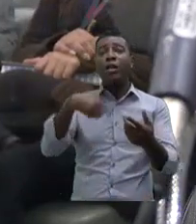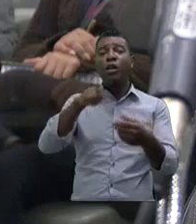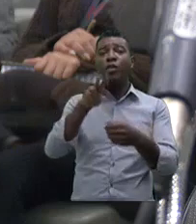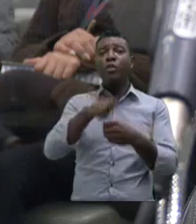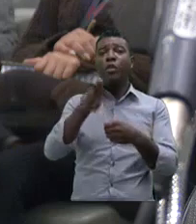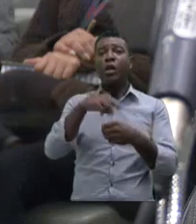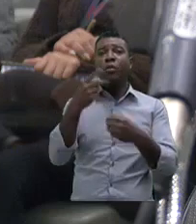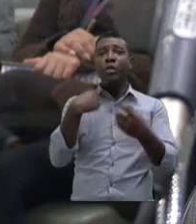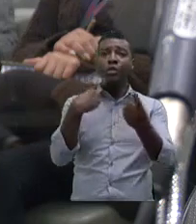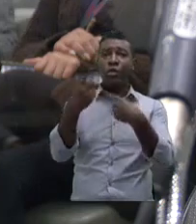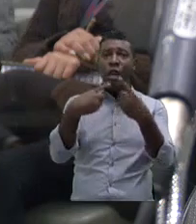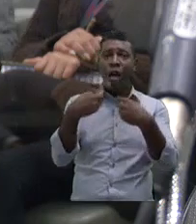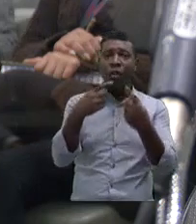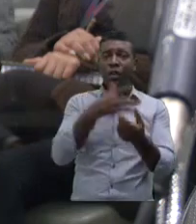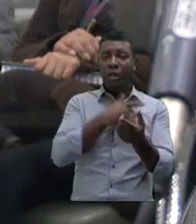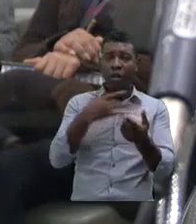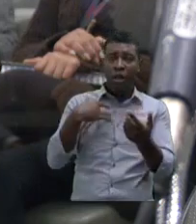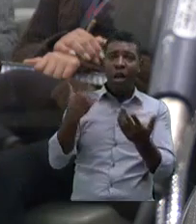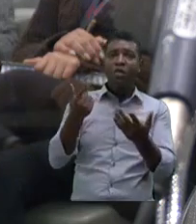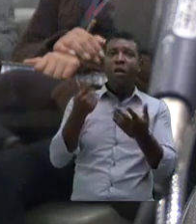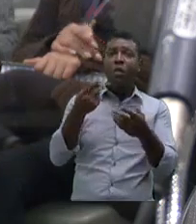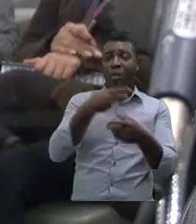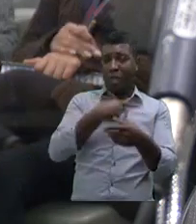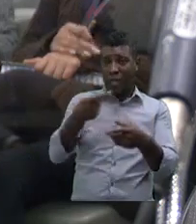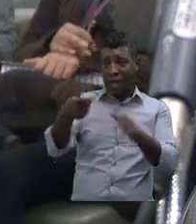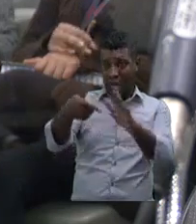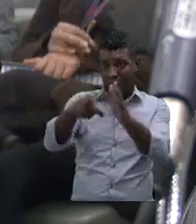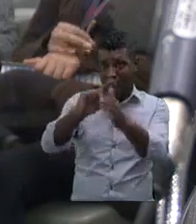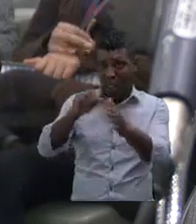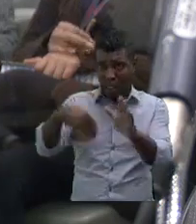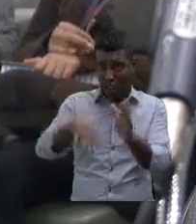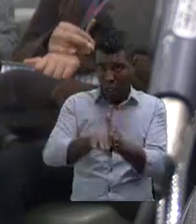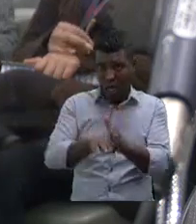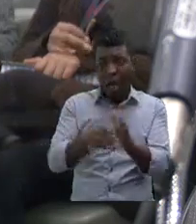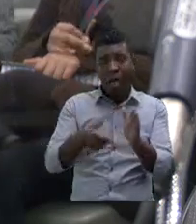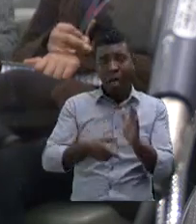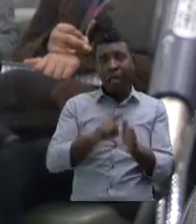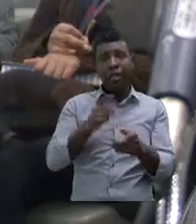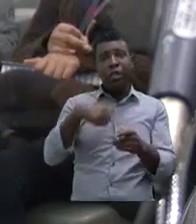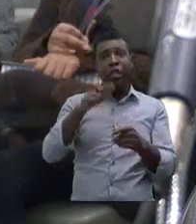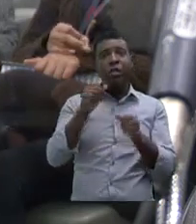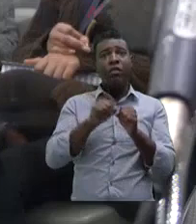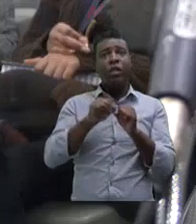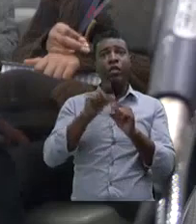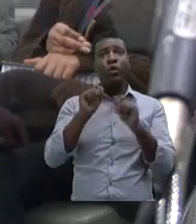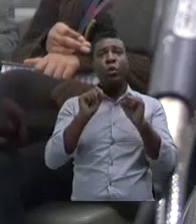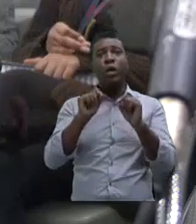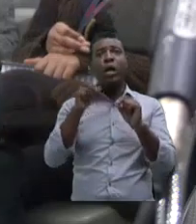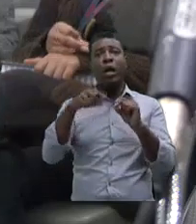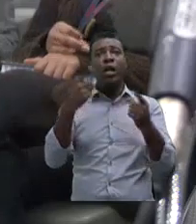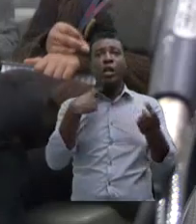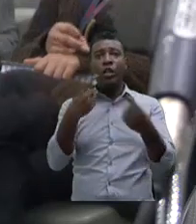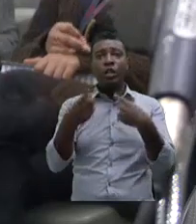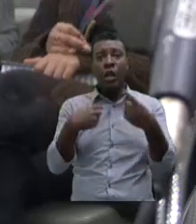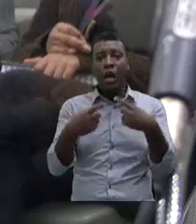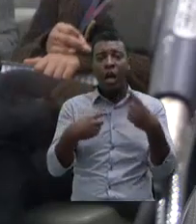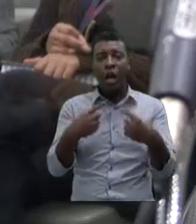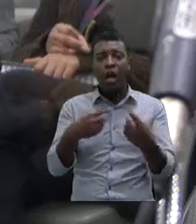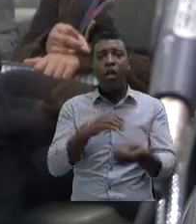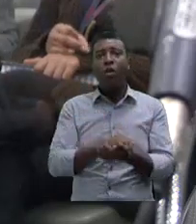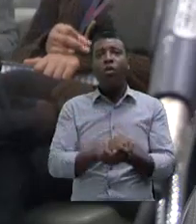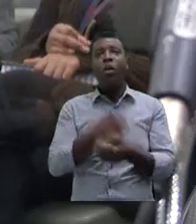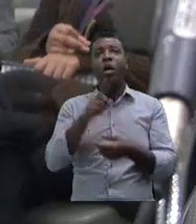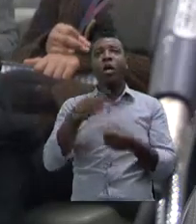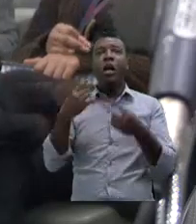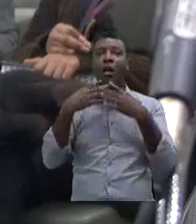acho que é um diálogo saudável, eu acho que a Assembleia Fiscaliza apontou. O que fiz aqui foi uma denúncia do baixo